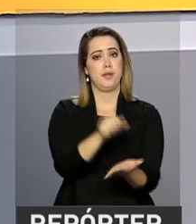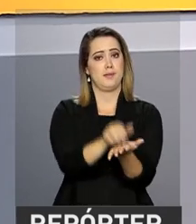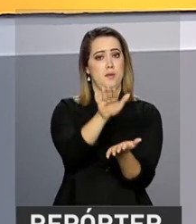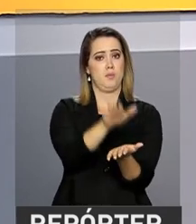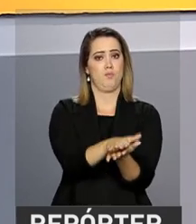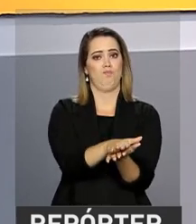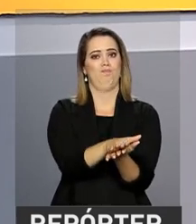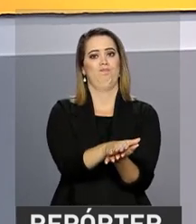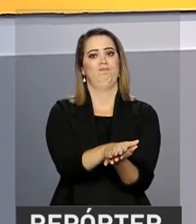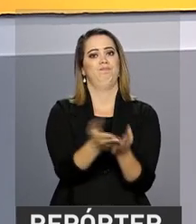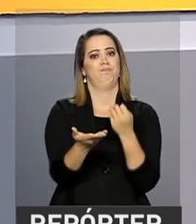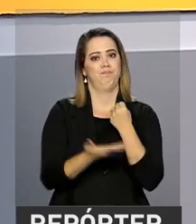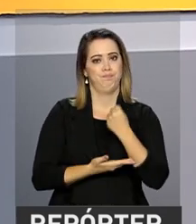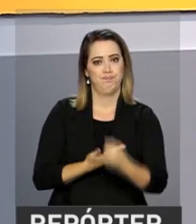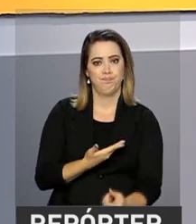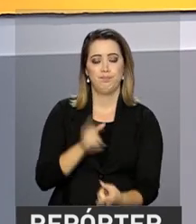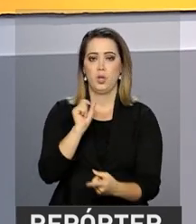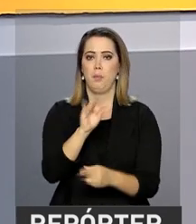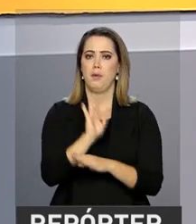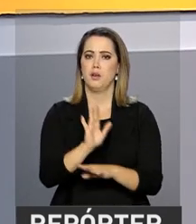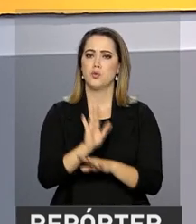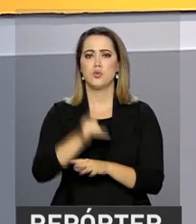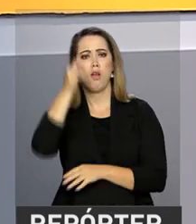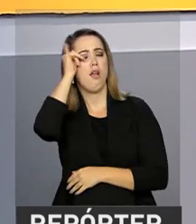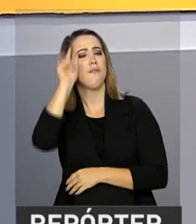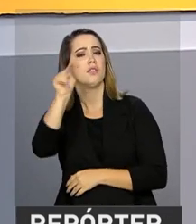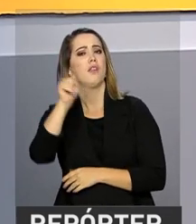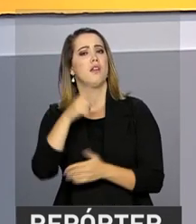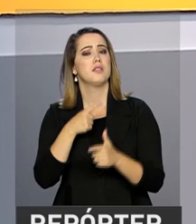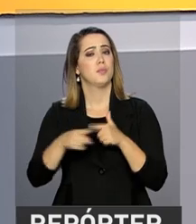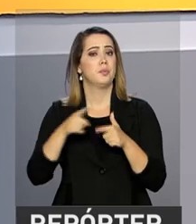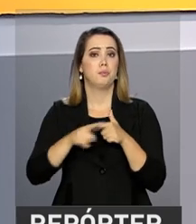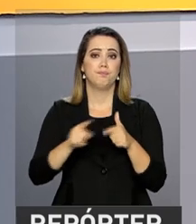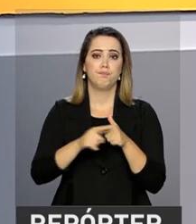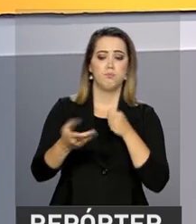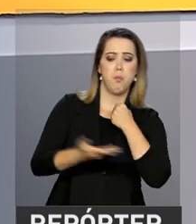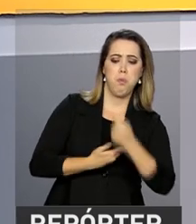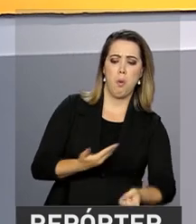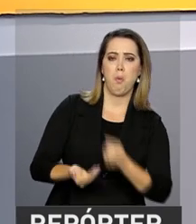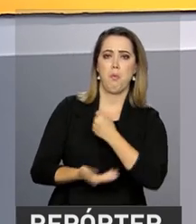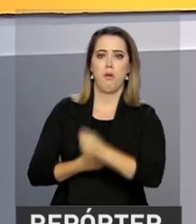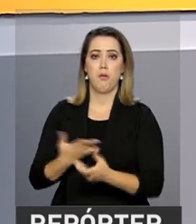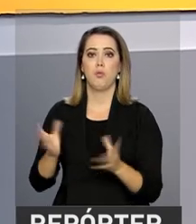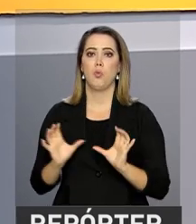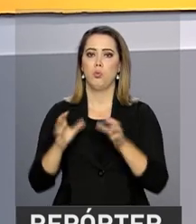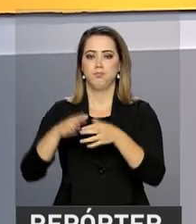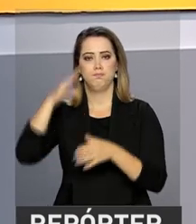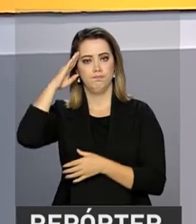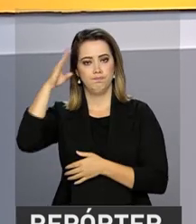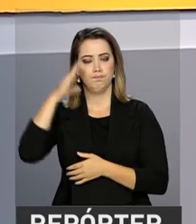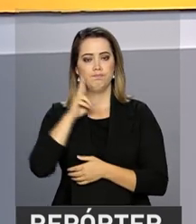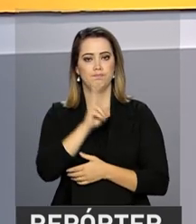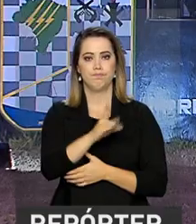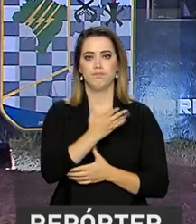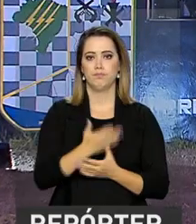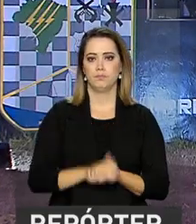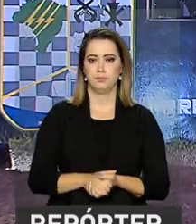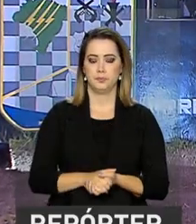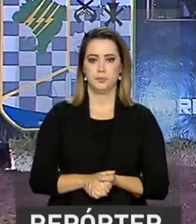relacionadas à flora. Para ajudar a combater esse desmatamento, a Força Nacional seguiu para a